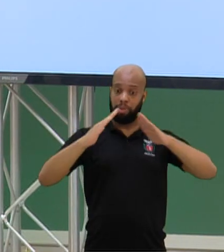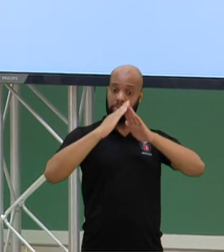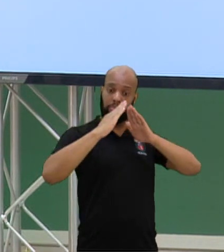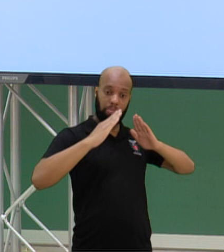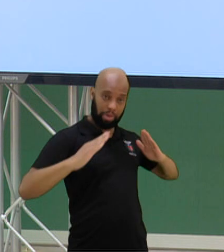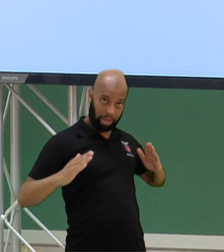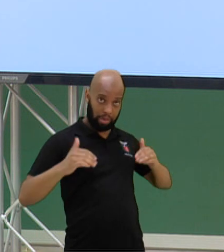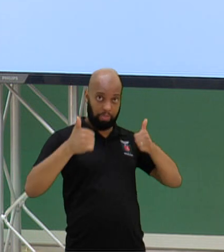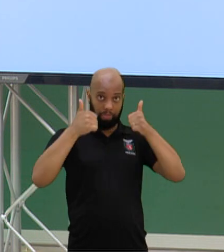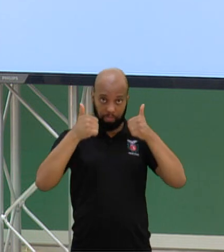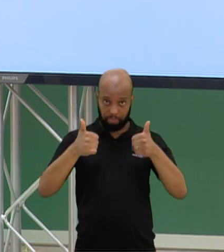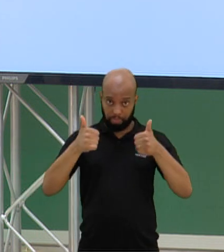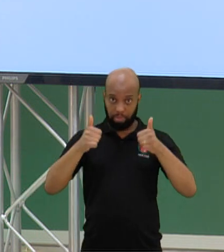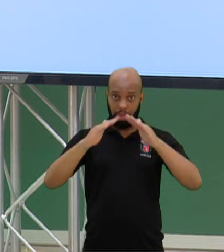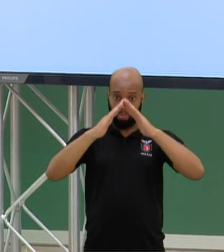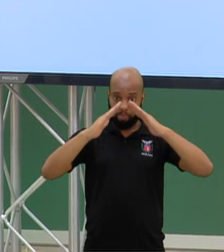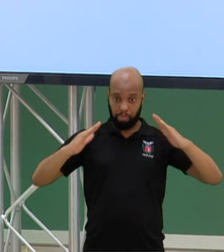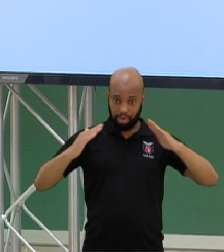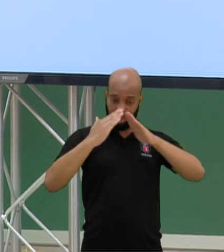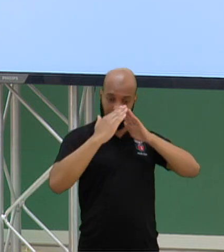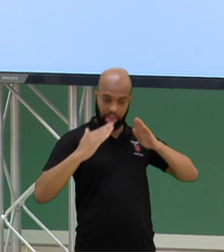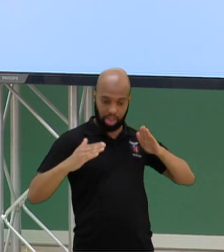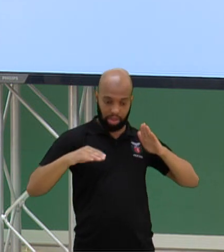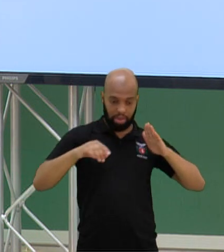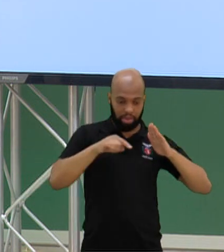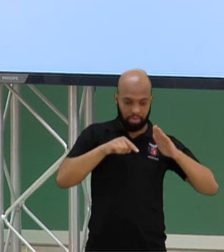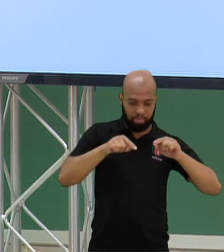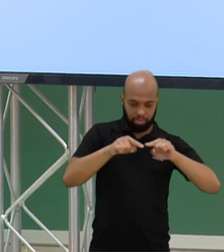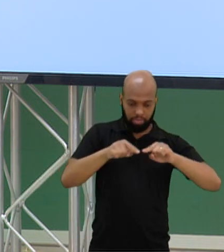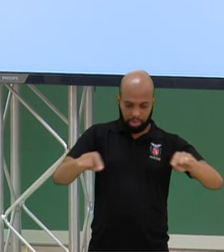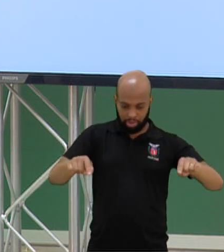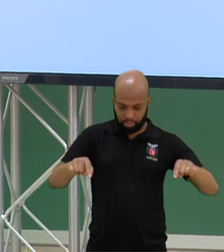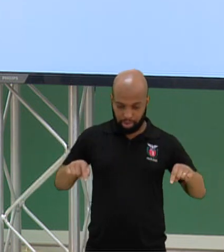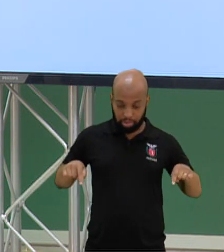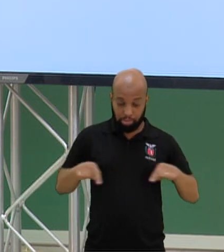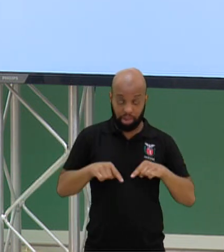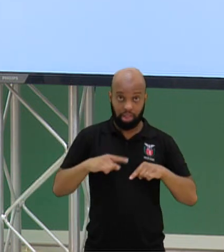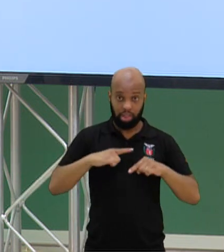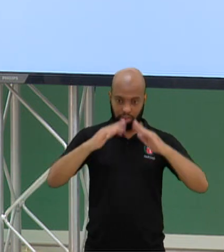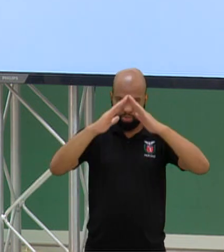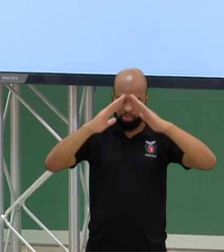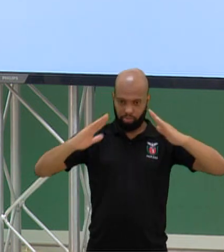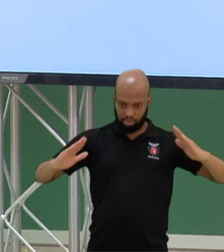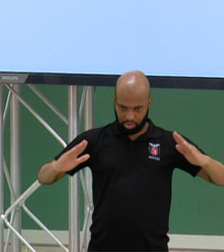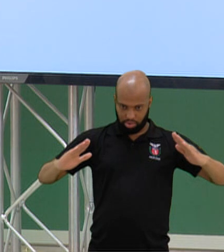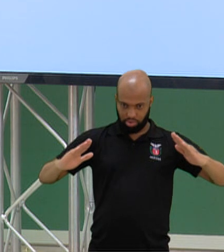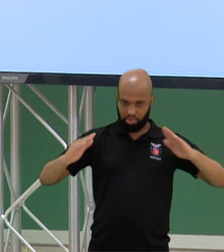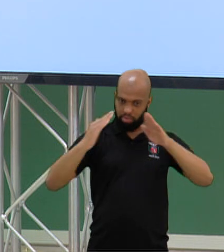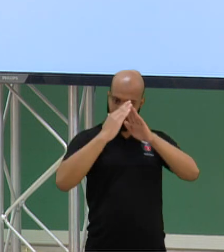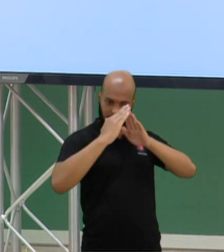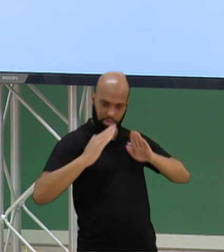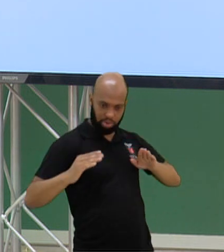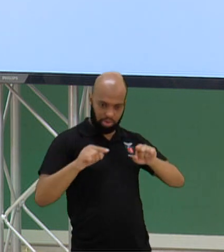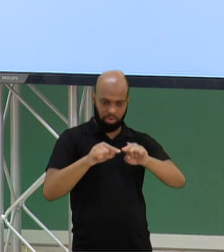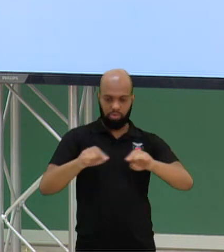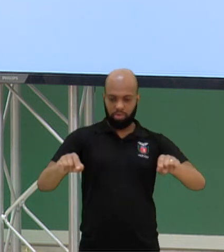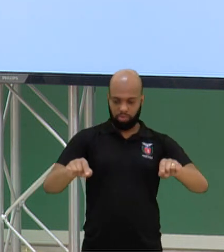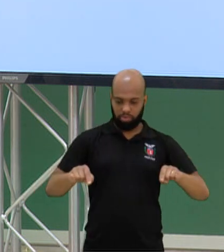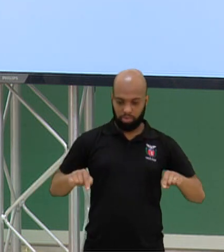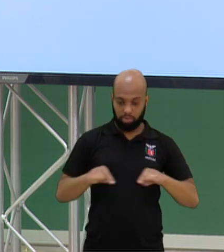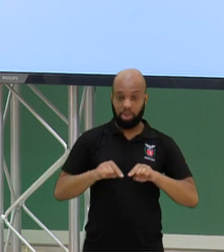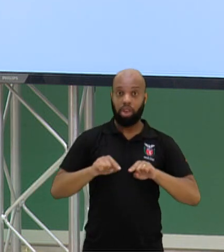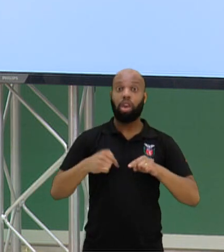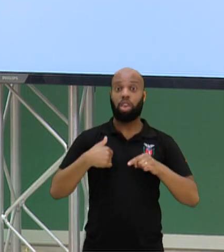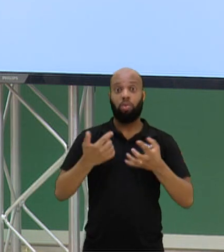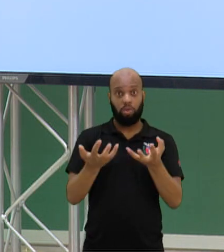certo? A base dela é um quadrado, como o enunciado nos disse. Então, eu vou calcular a área da